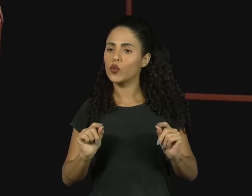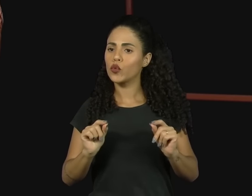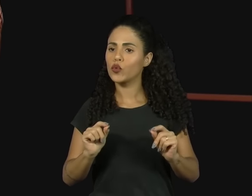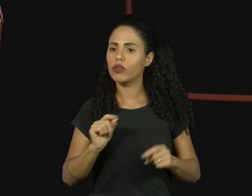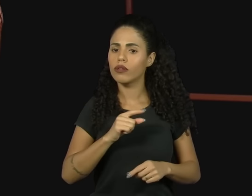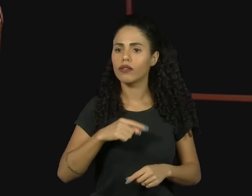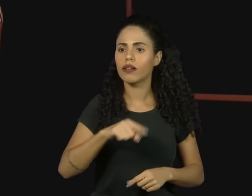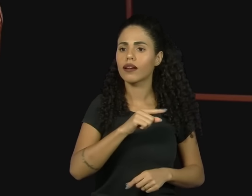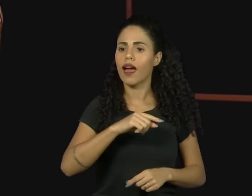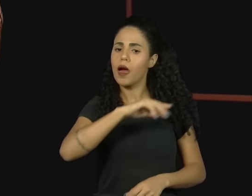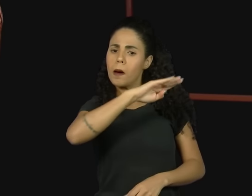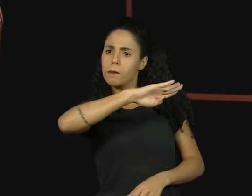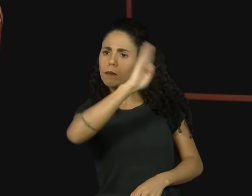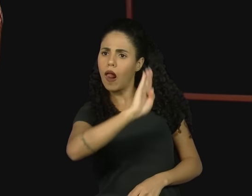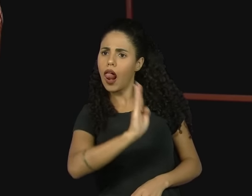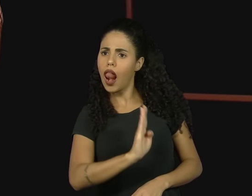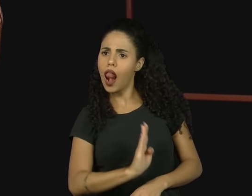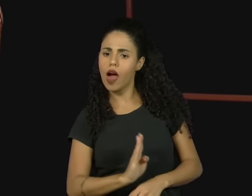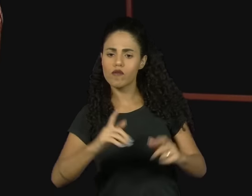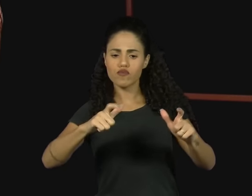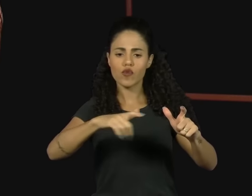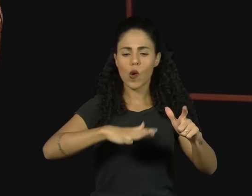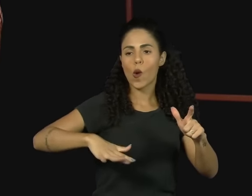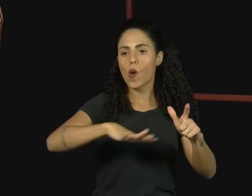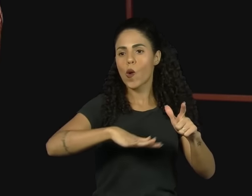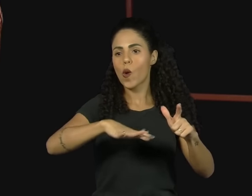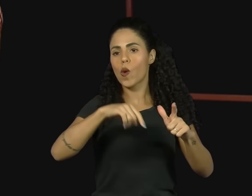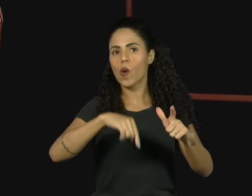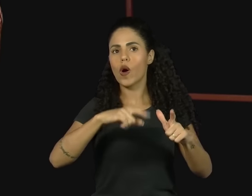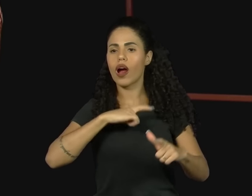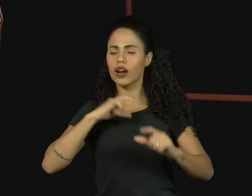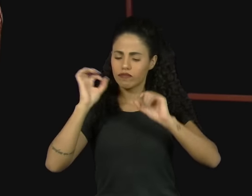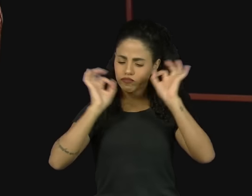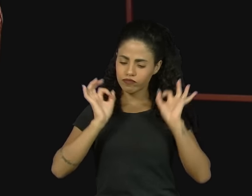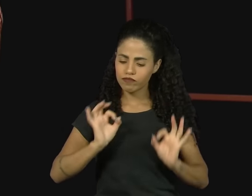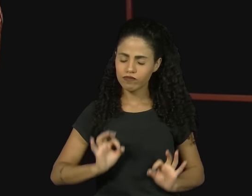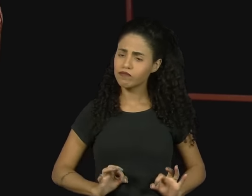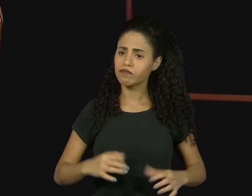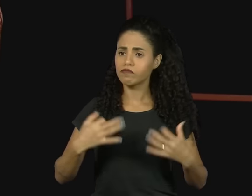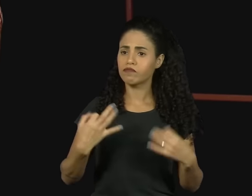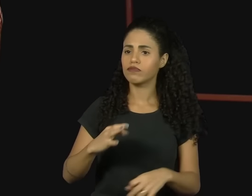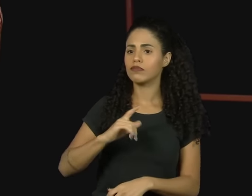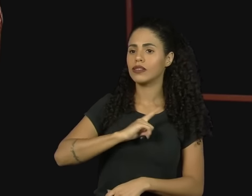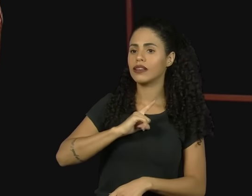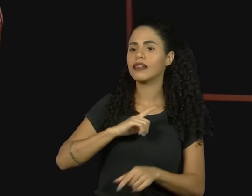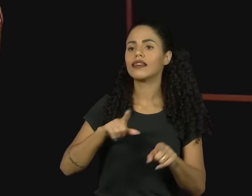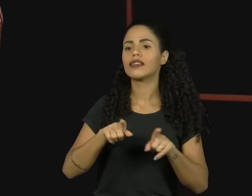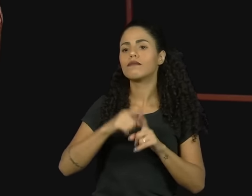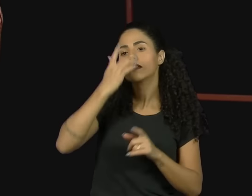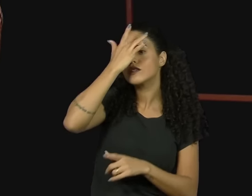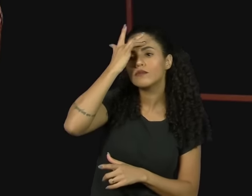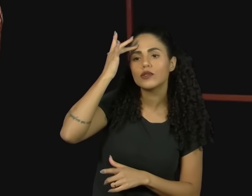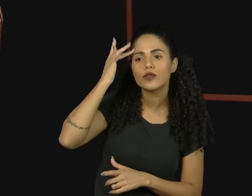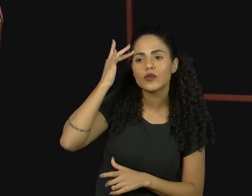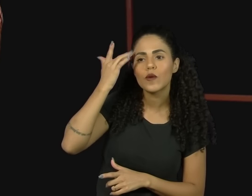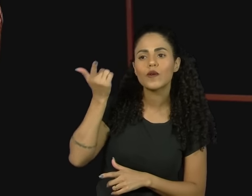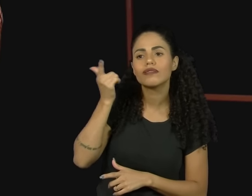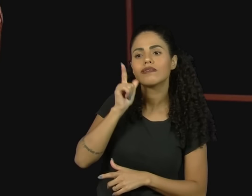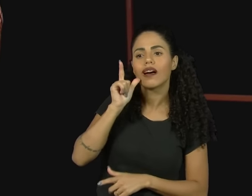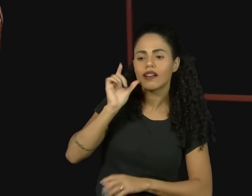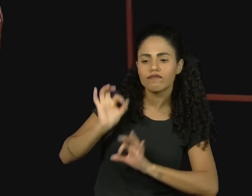a brasilização do estilo e do talento. Eu achei